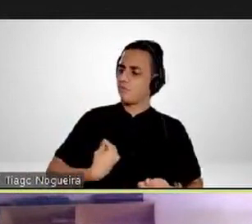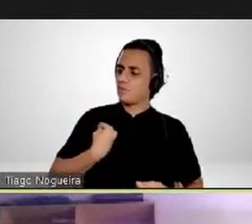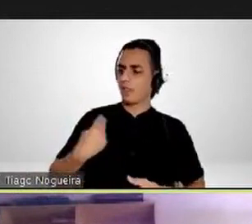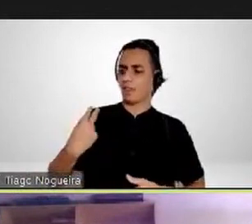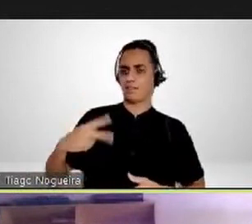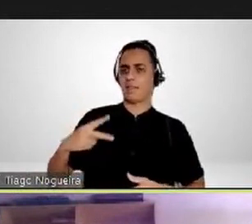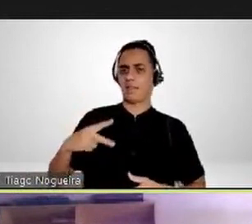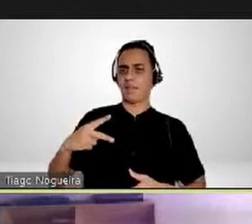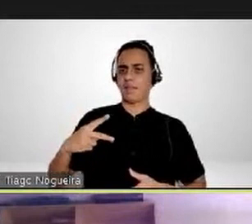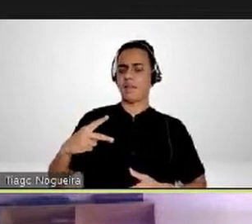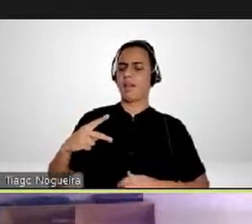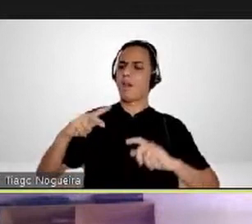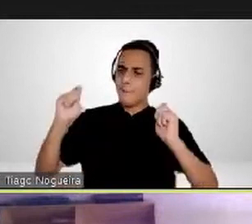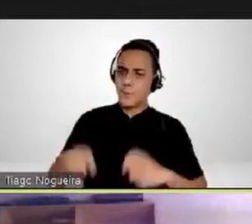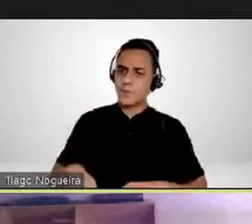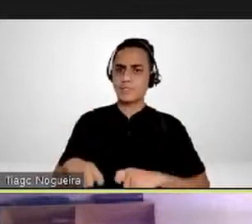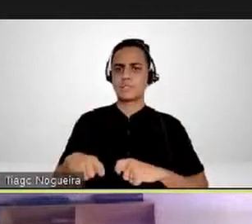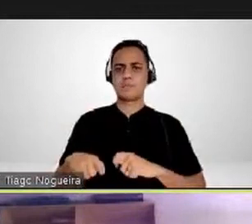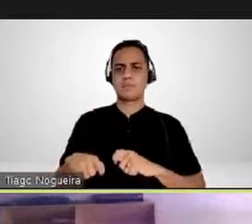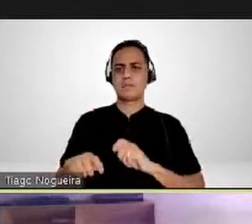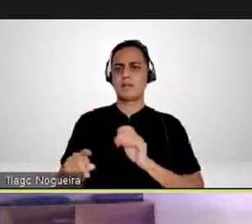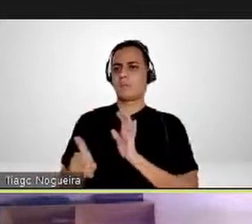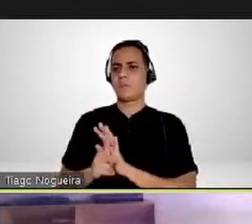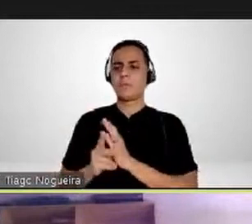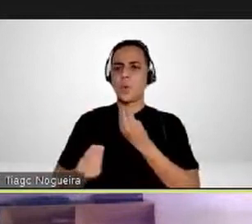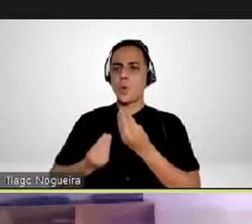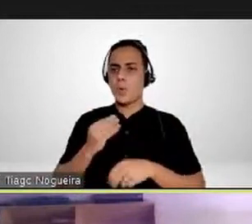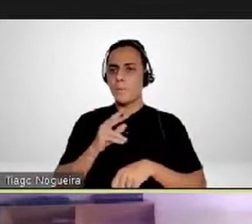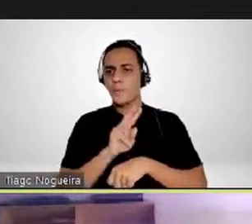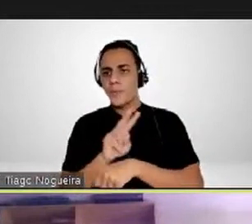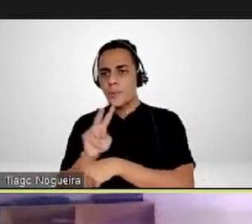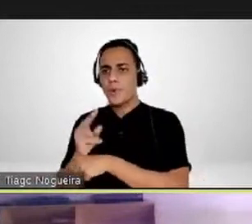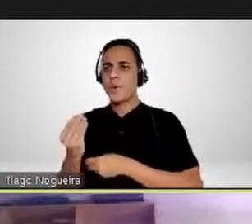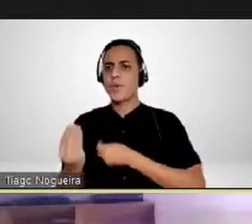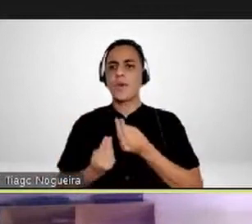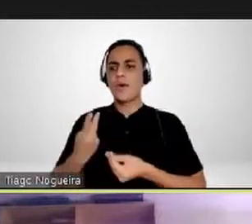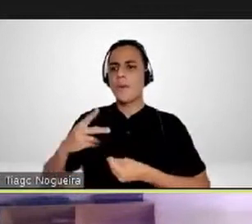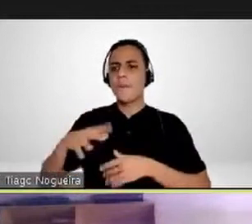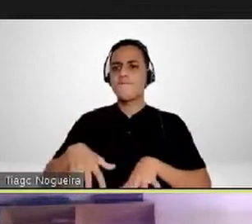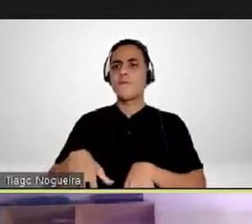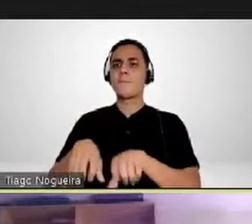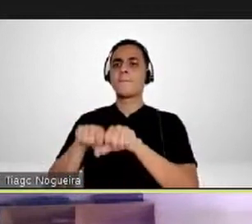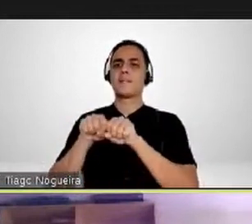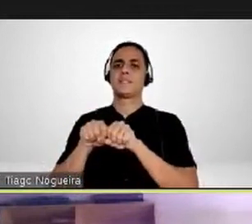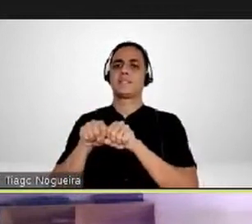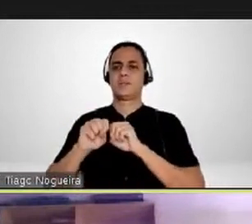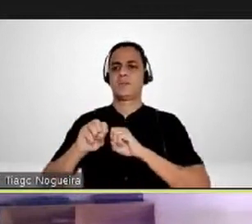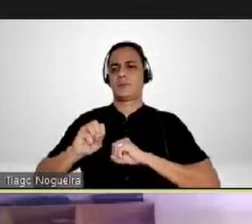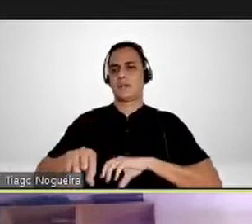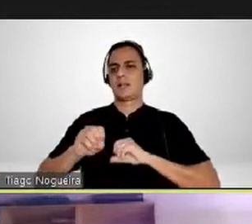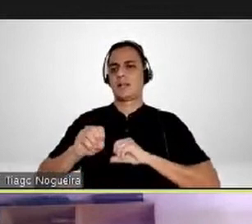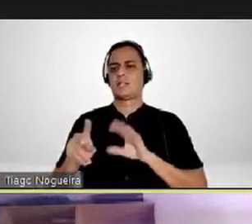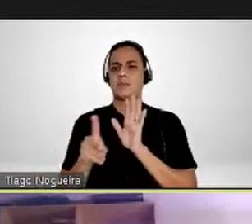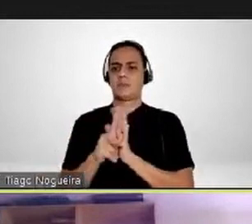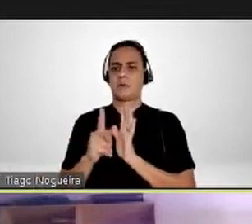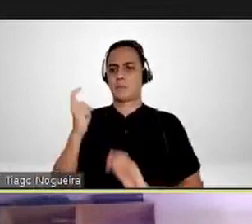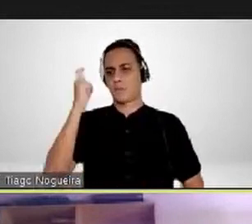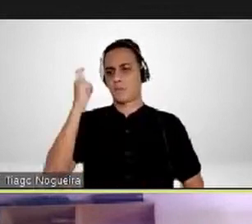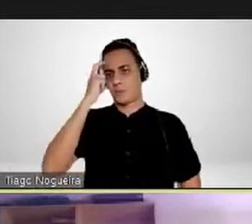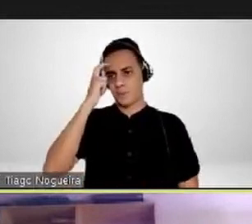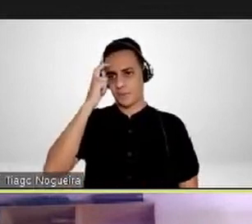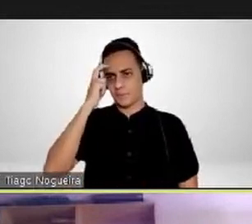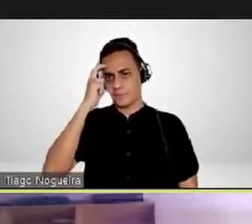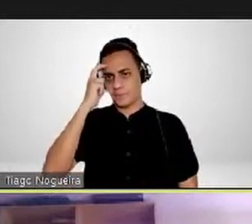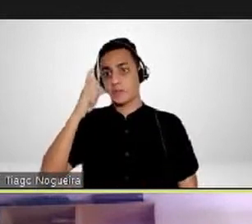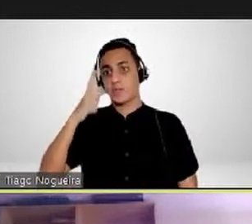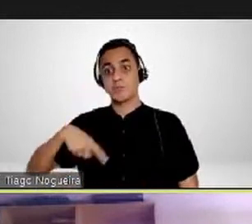essas possibilidades em relação aos seus cuidados e à sua formação educacional e cultural. Então, a gente tinha esse